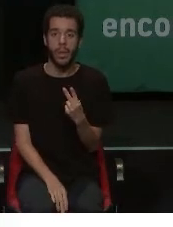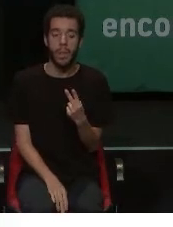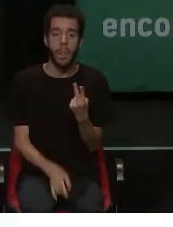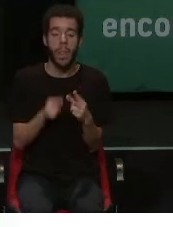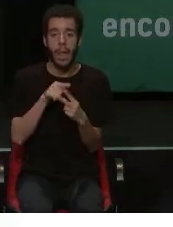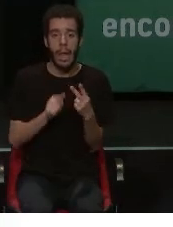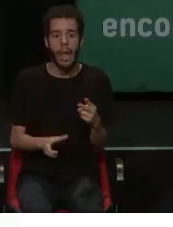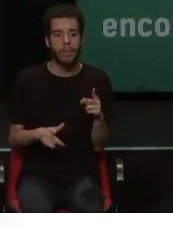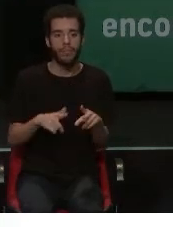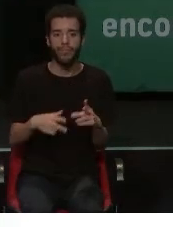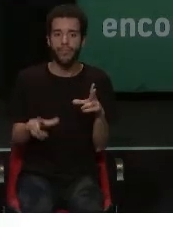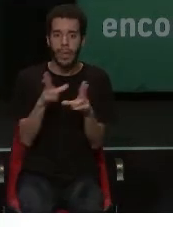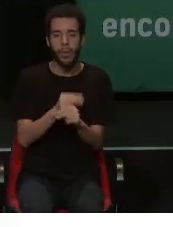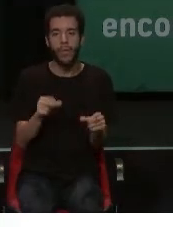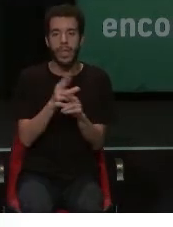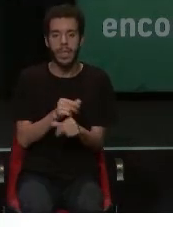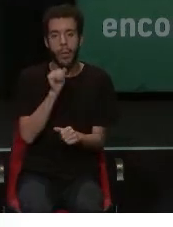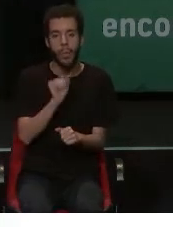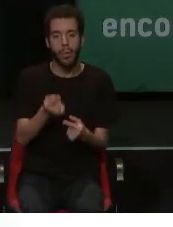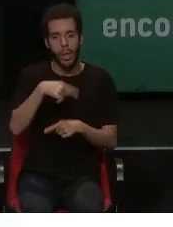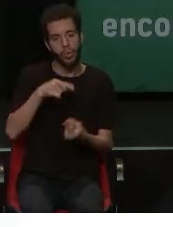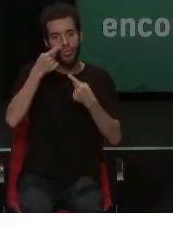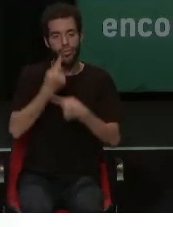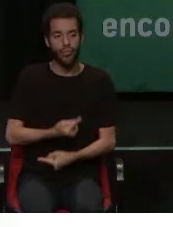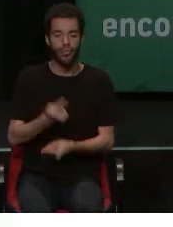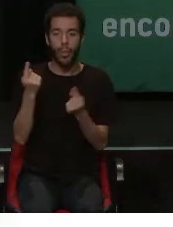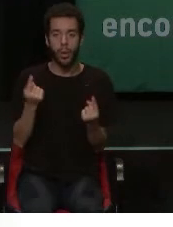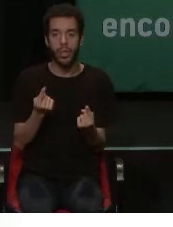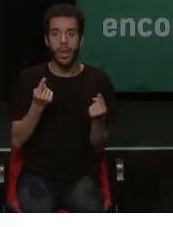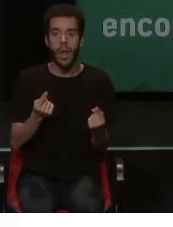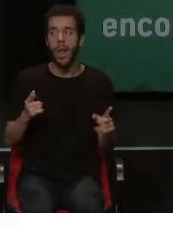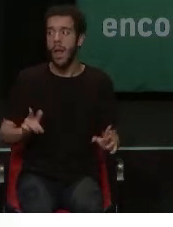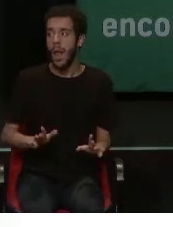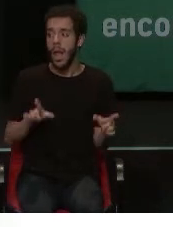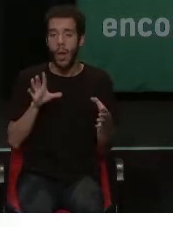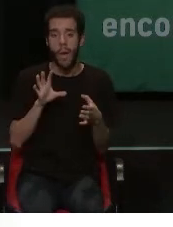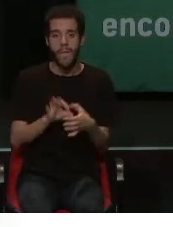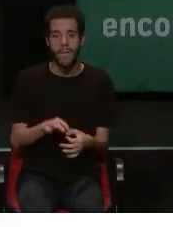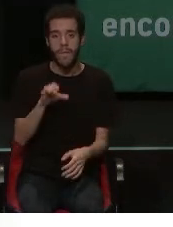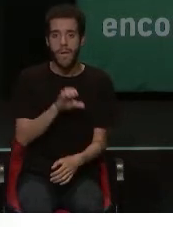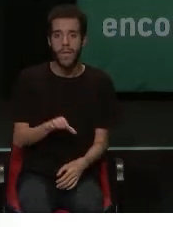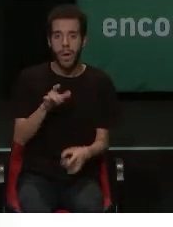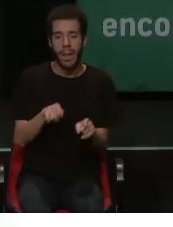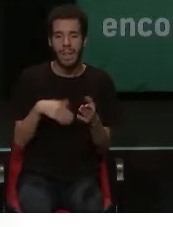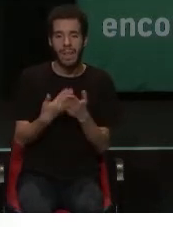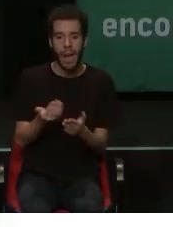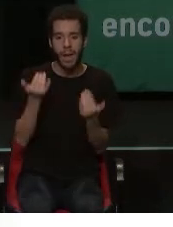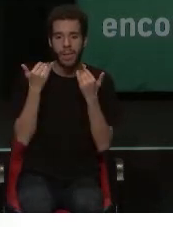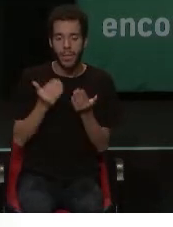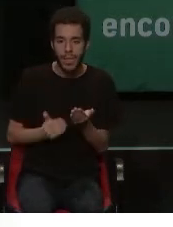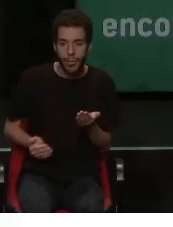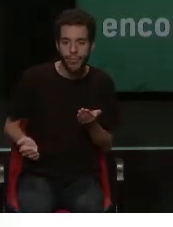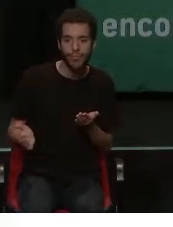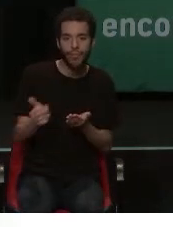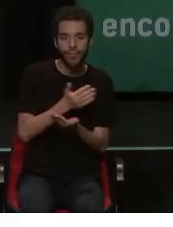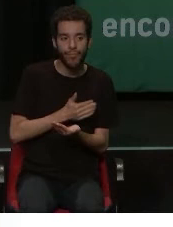inovação que apresentamos reside principalmente na forma de extração da informação desses sensores.